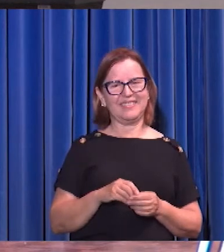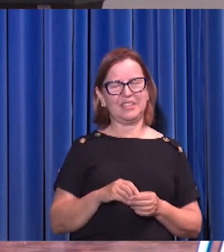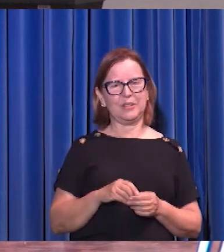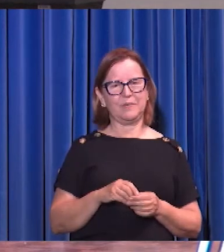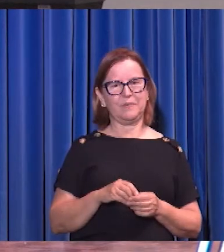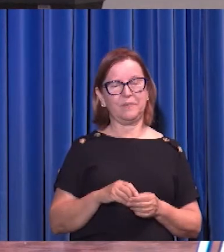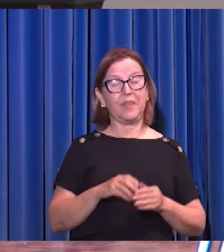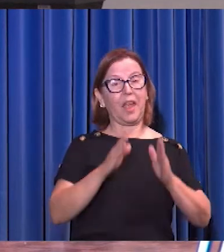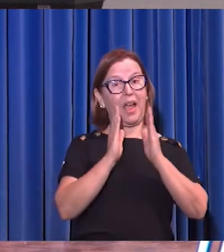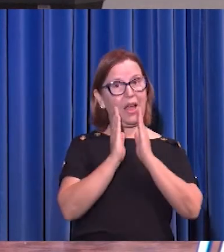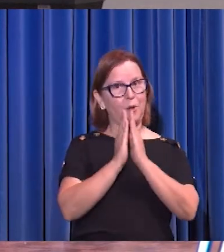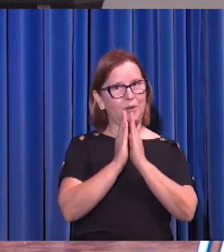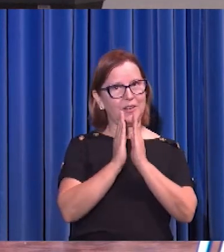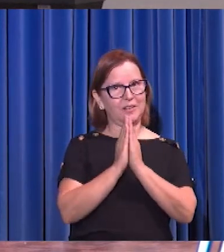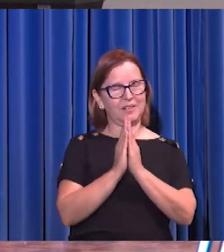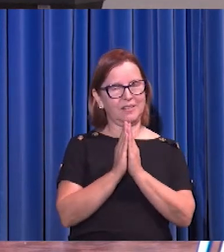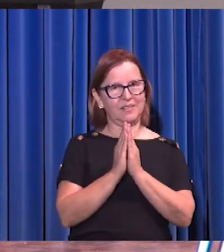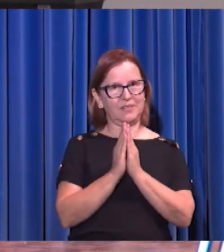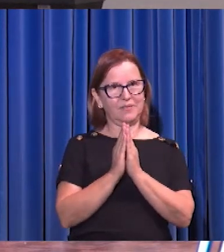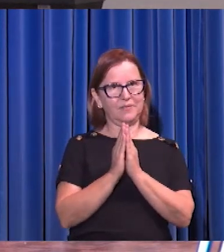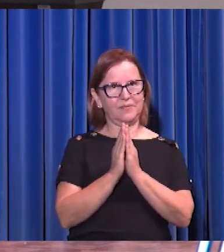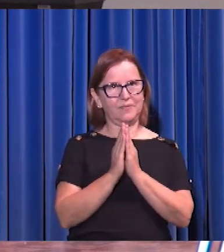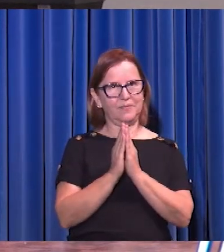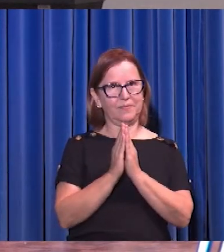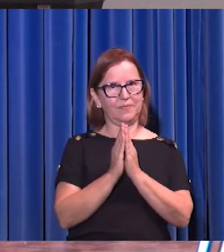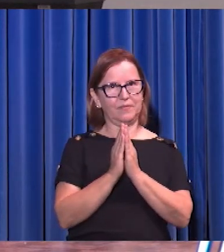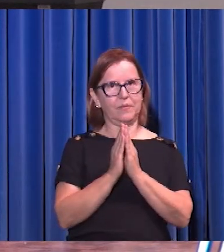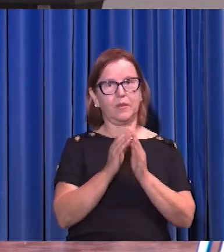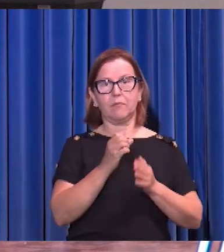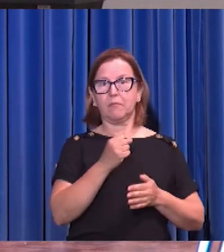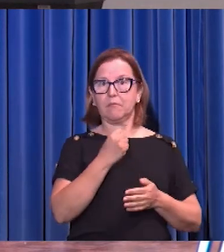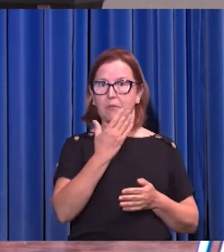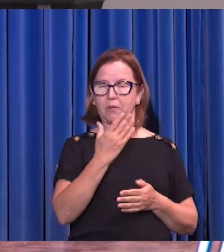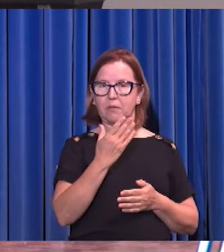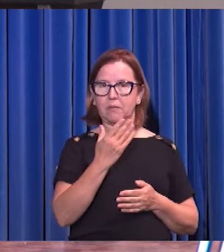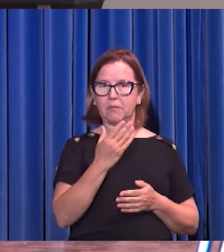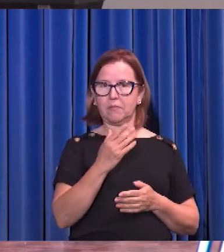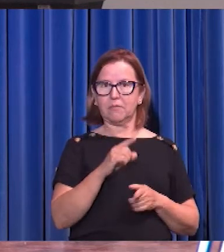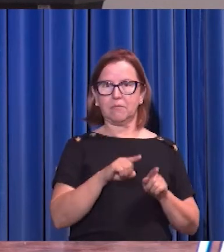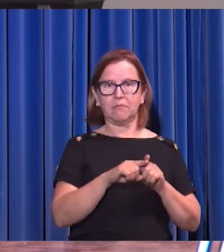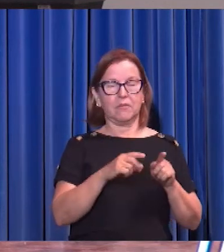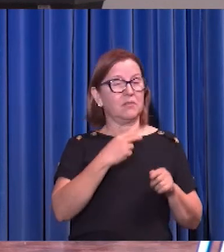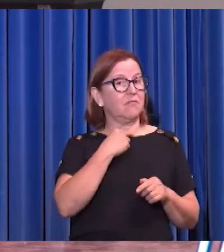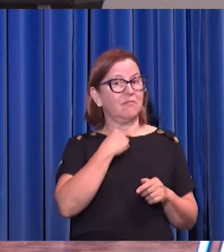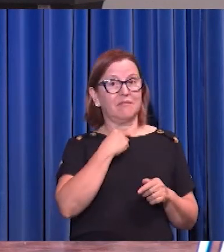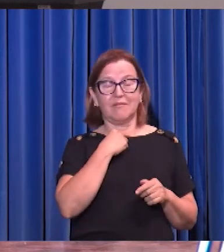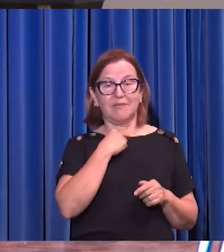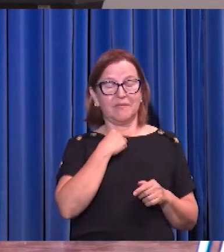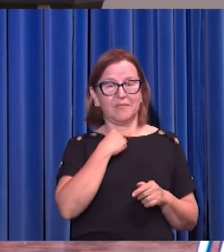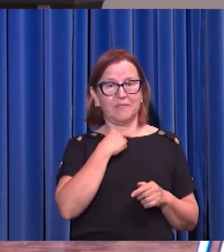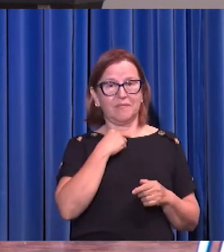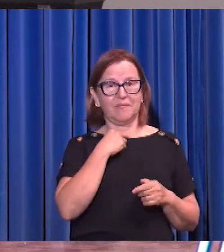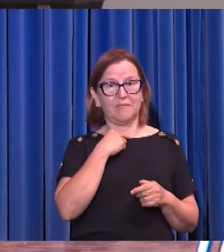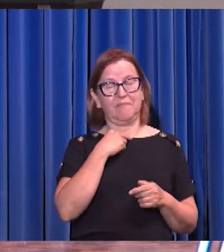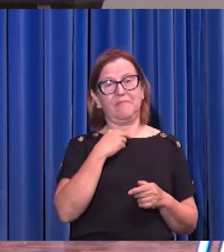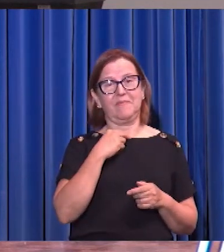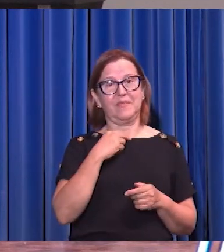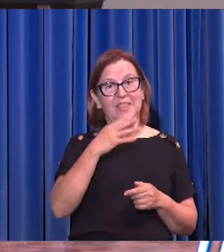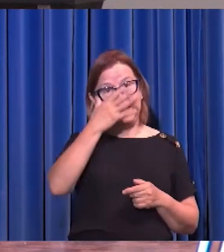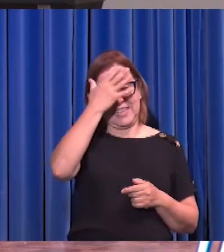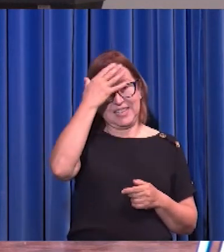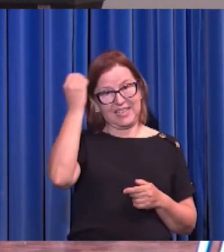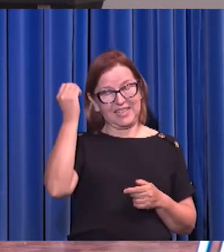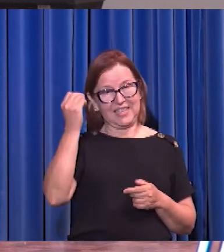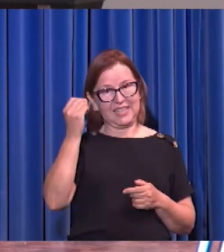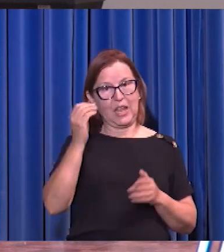A oração é algo muito bom, só que nós não podemos deixar de lembrar que a oração é